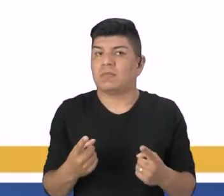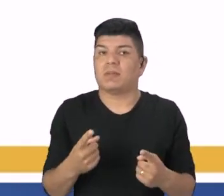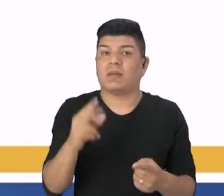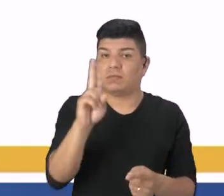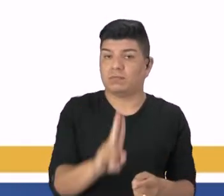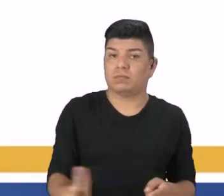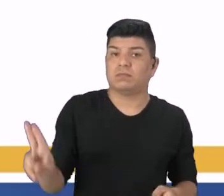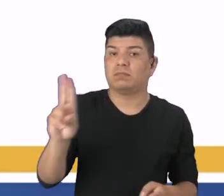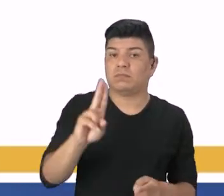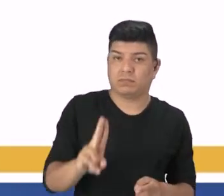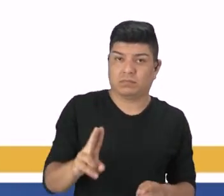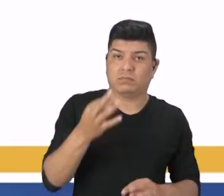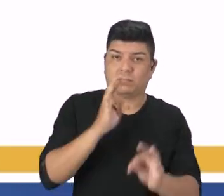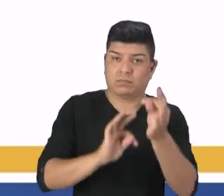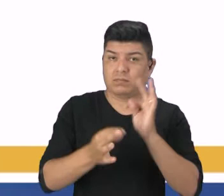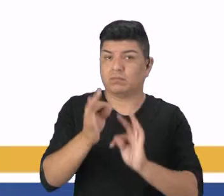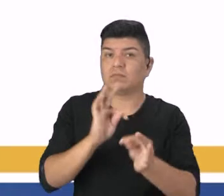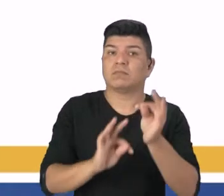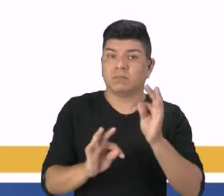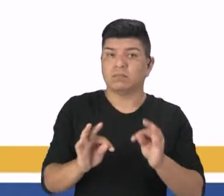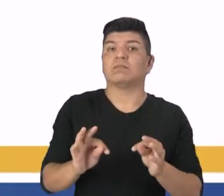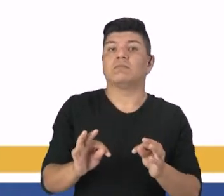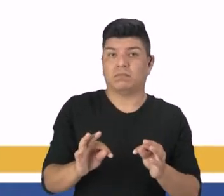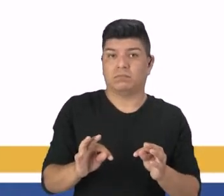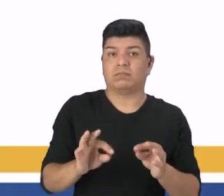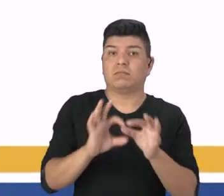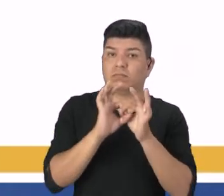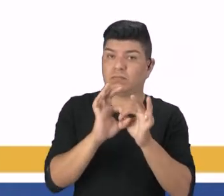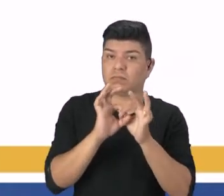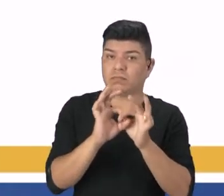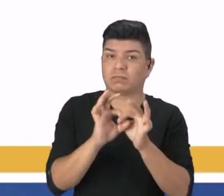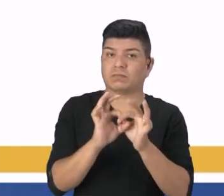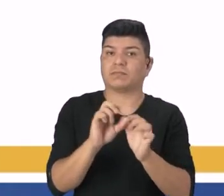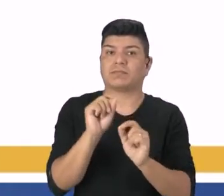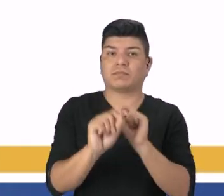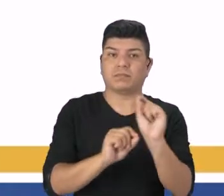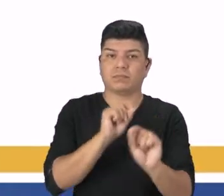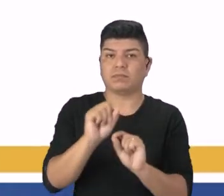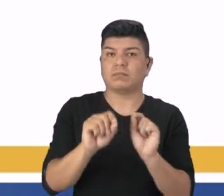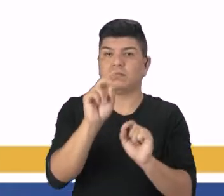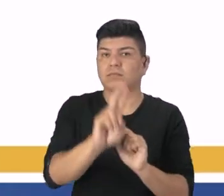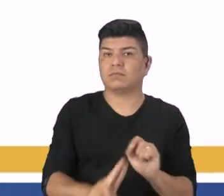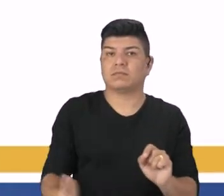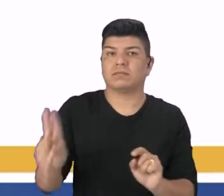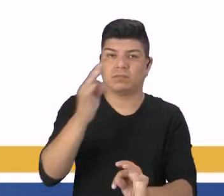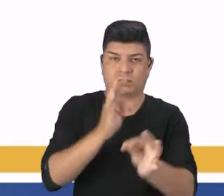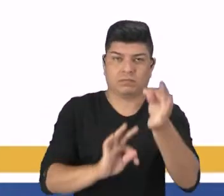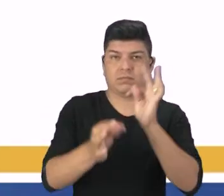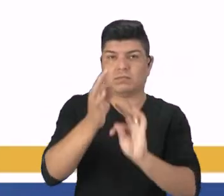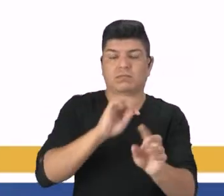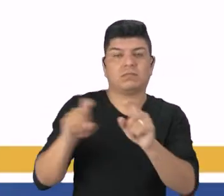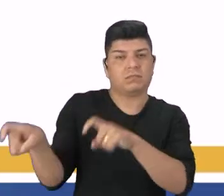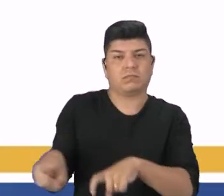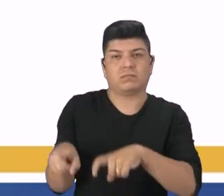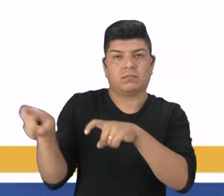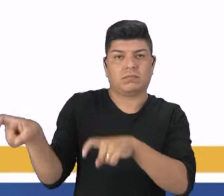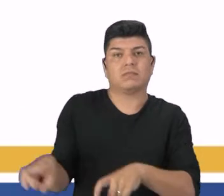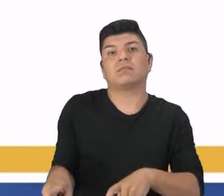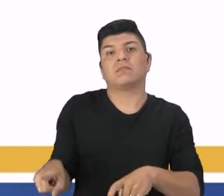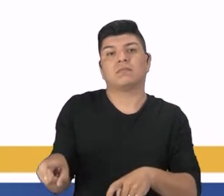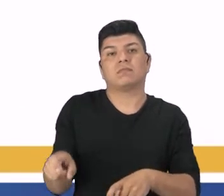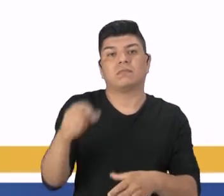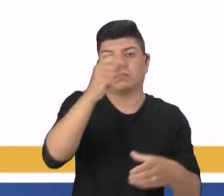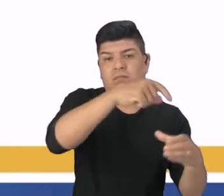utilização de dispositivos móveis está diretamente relacionada à aplicação da tecnologia no campo e